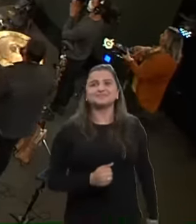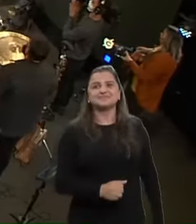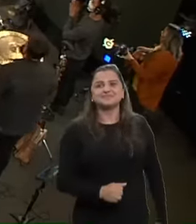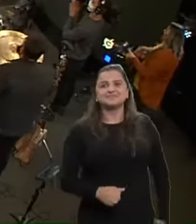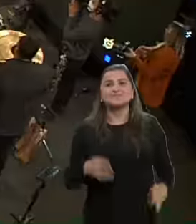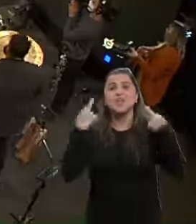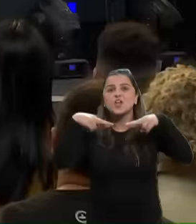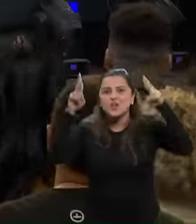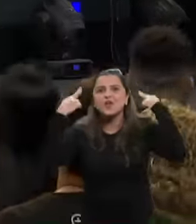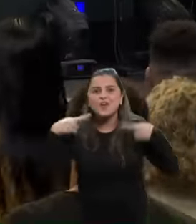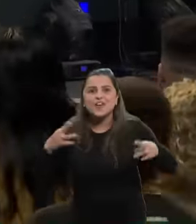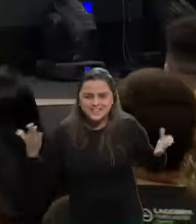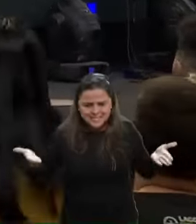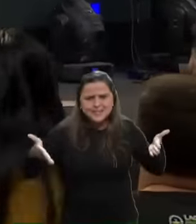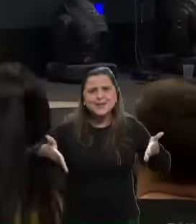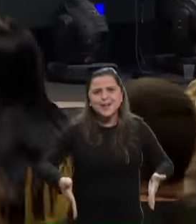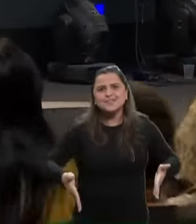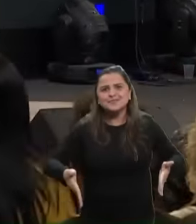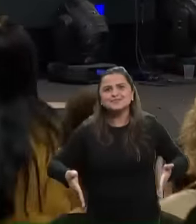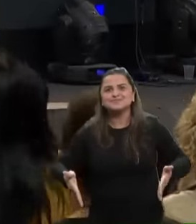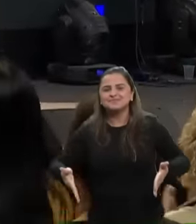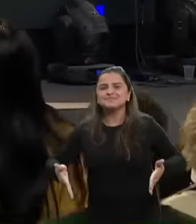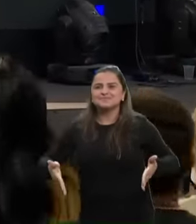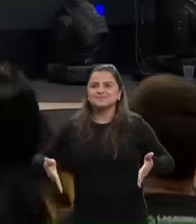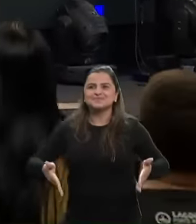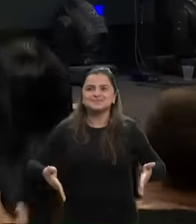o cordeiro está chegando.